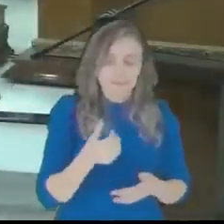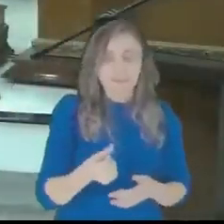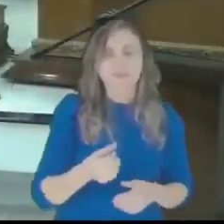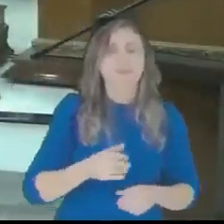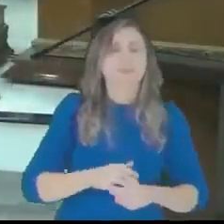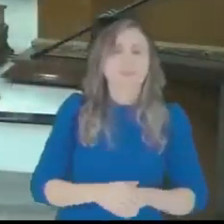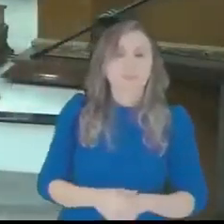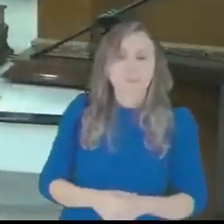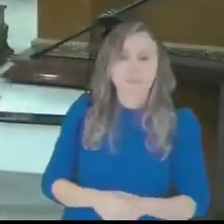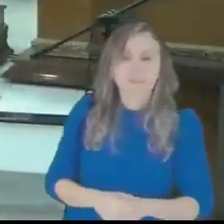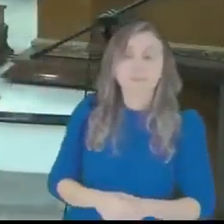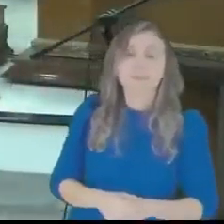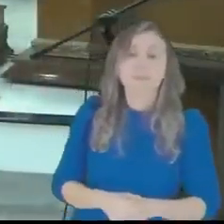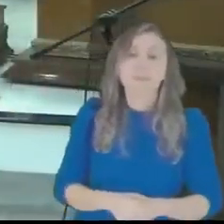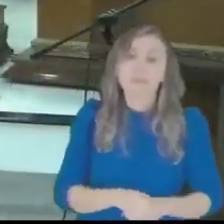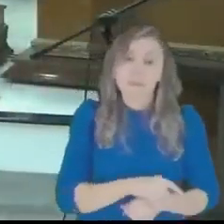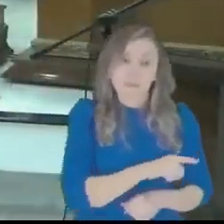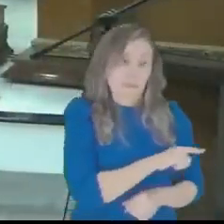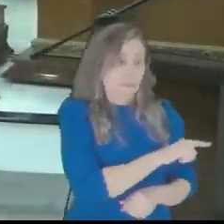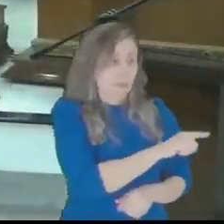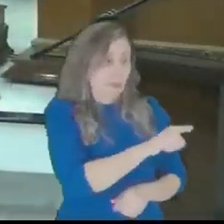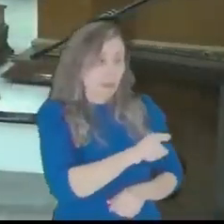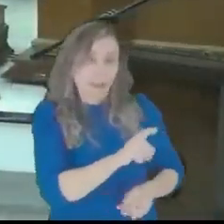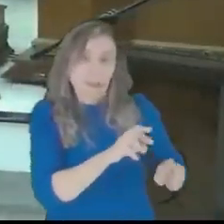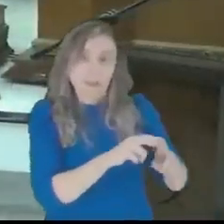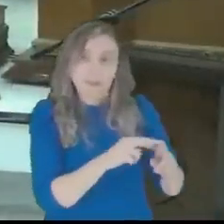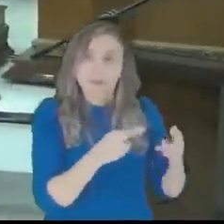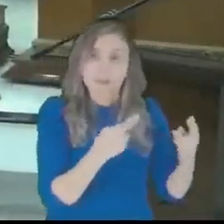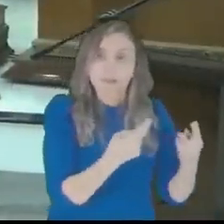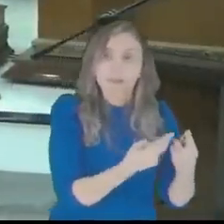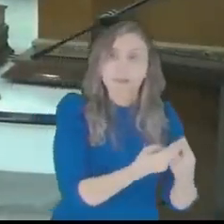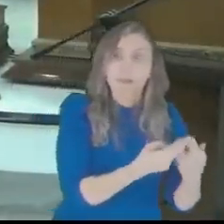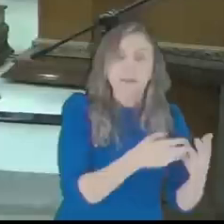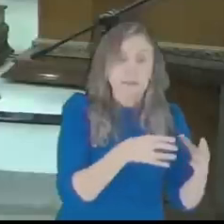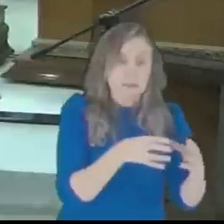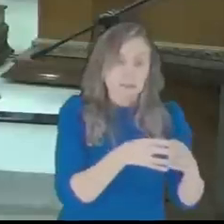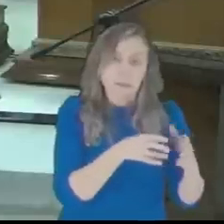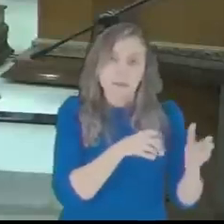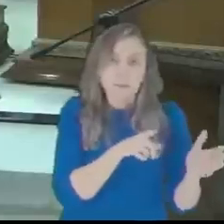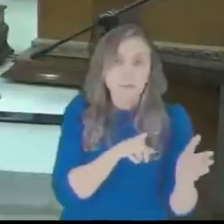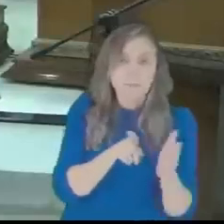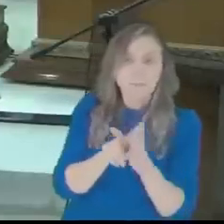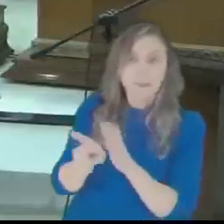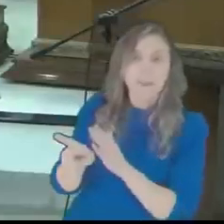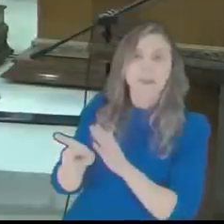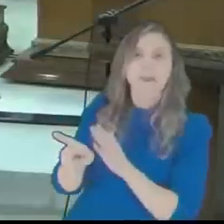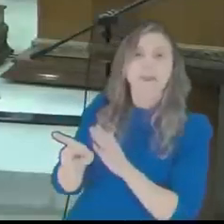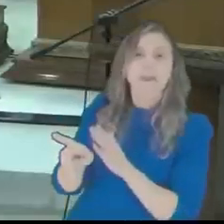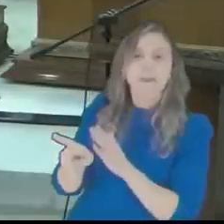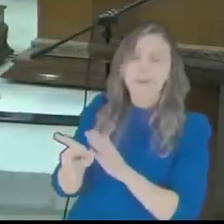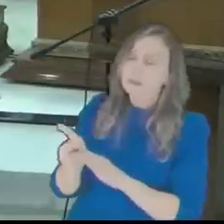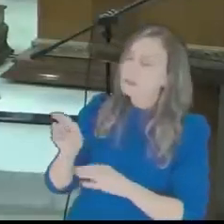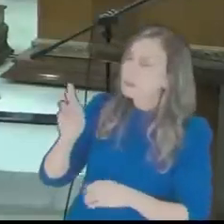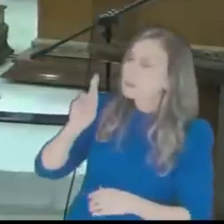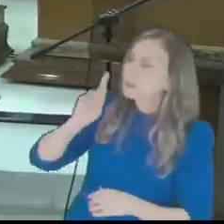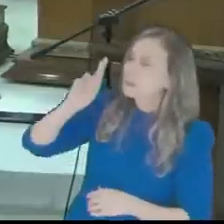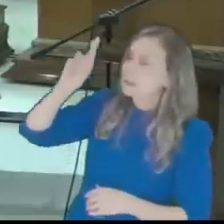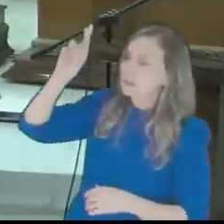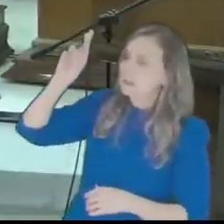Aqueles, pois, que se haviam reunido, perguntaram-lhe, dizendo: Senhor,